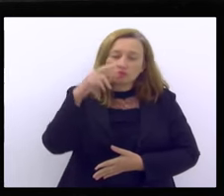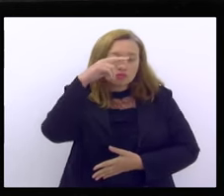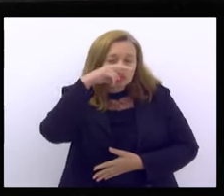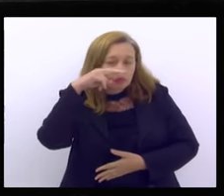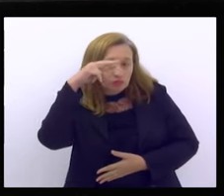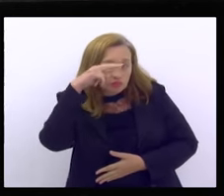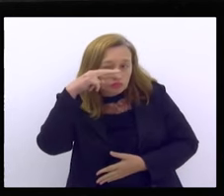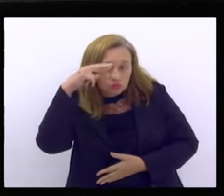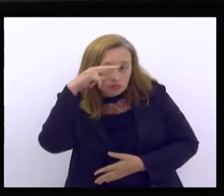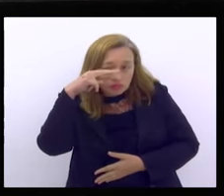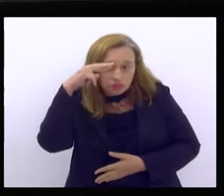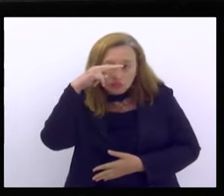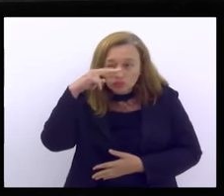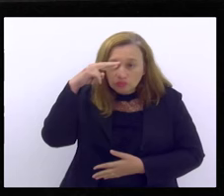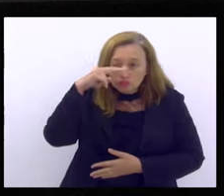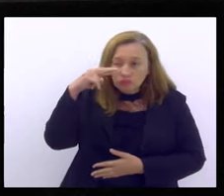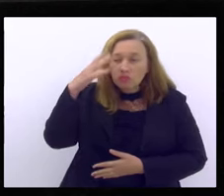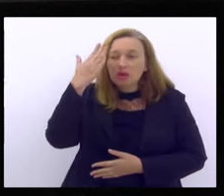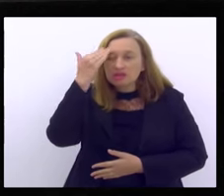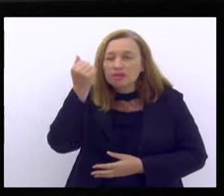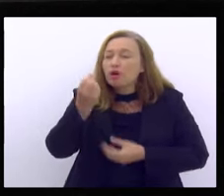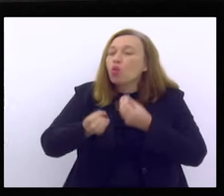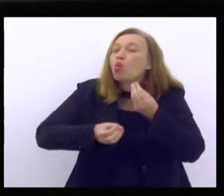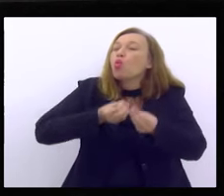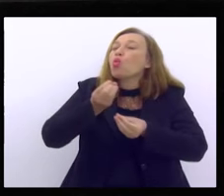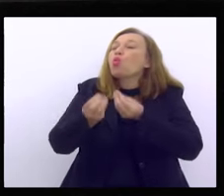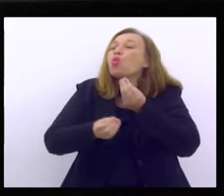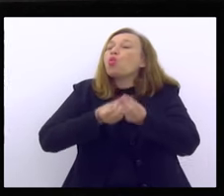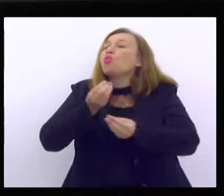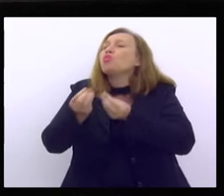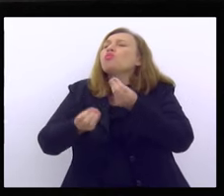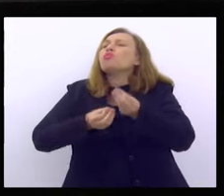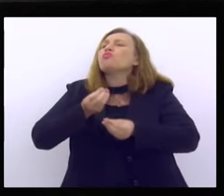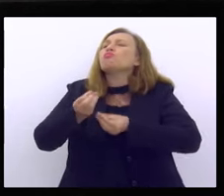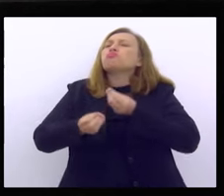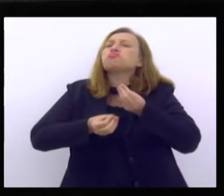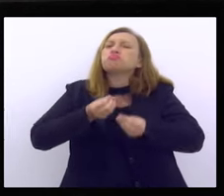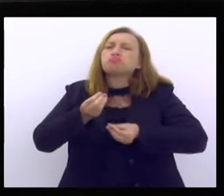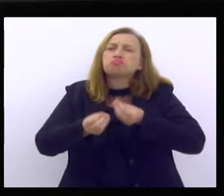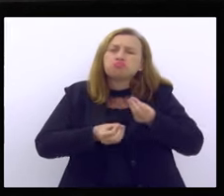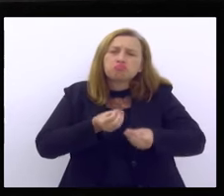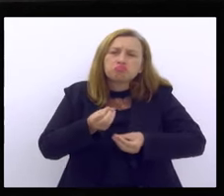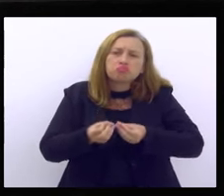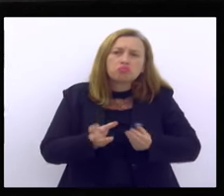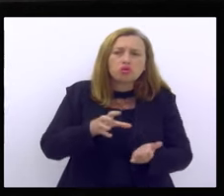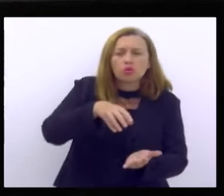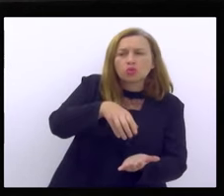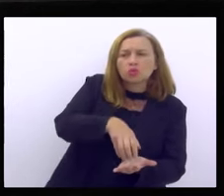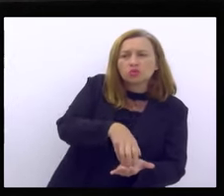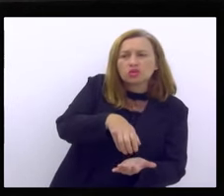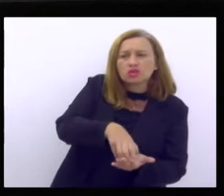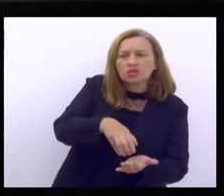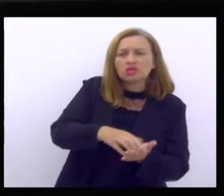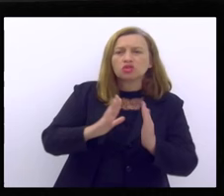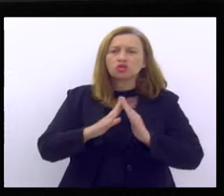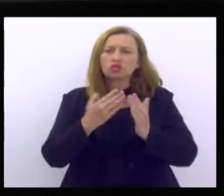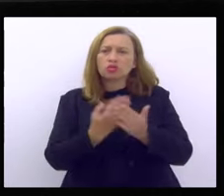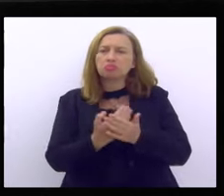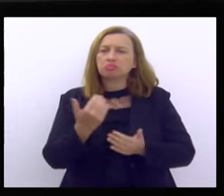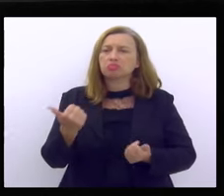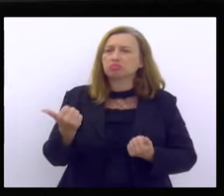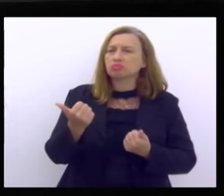investigação para saber como que está os centros integrados de escola pública no nosso